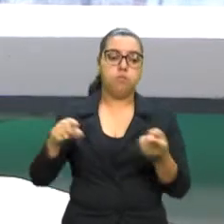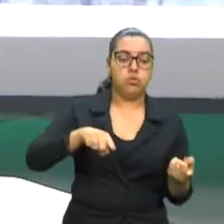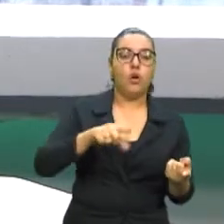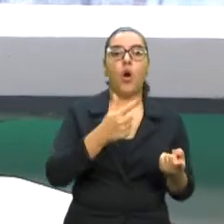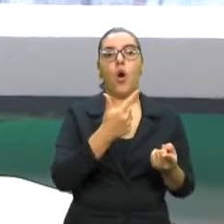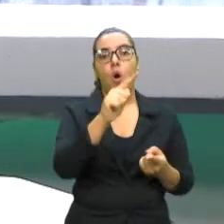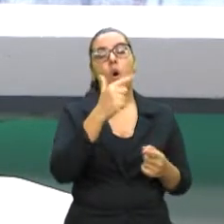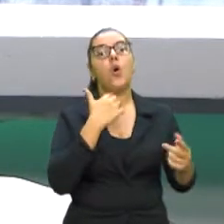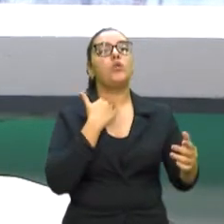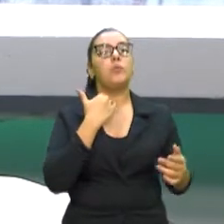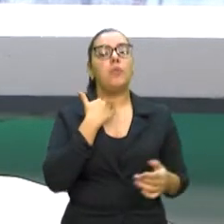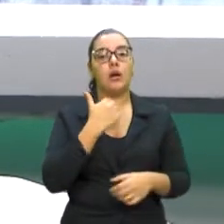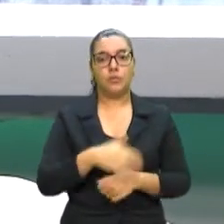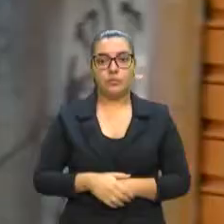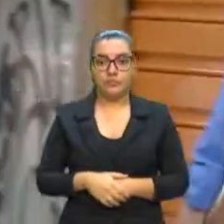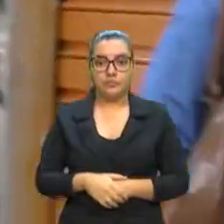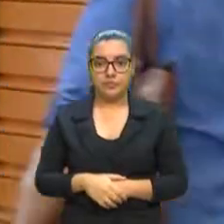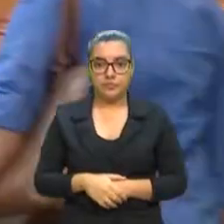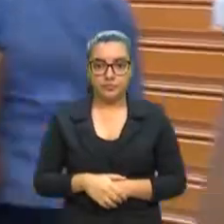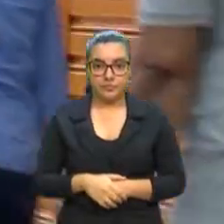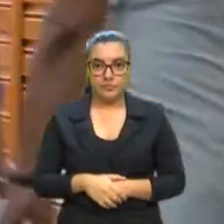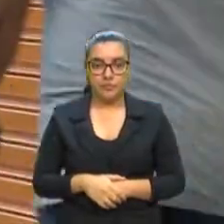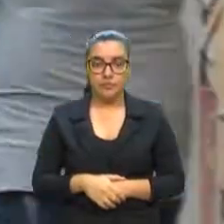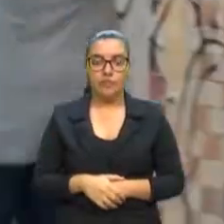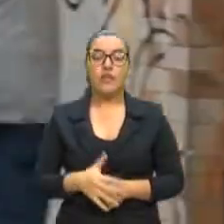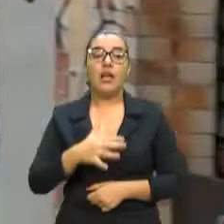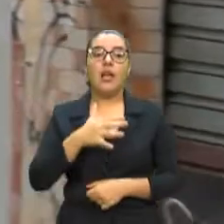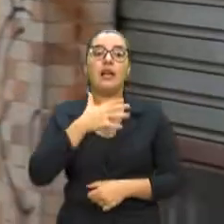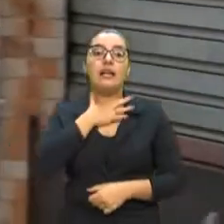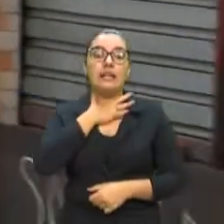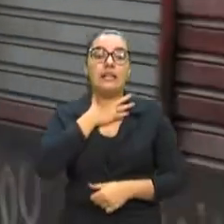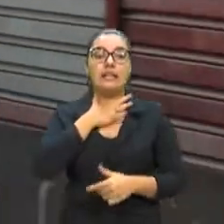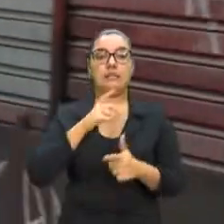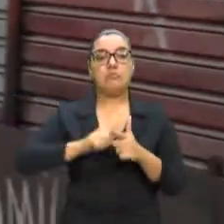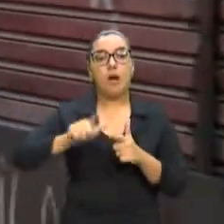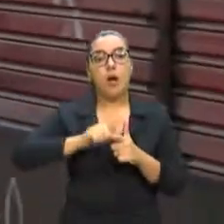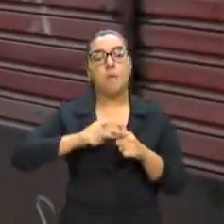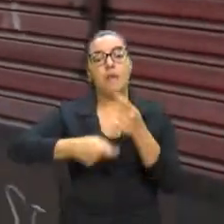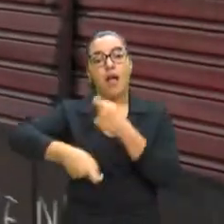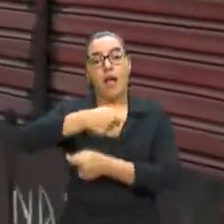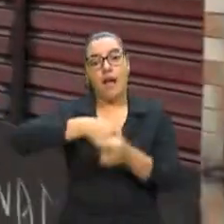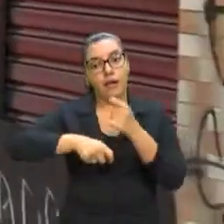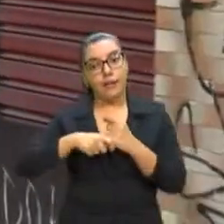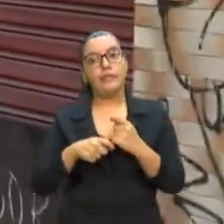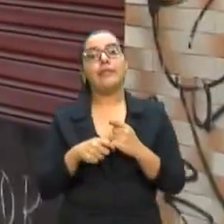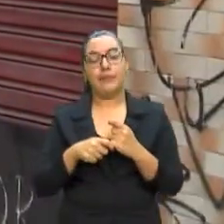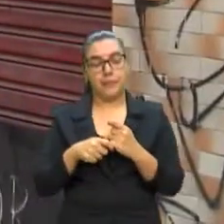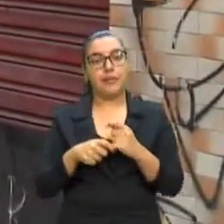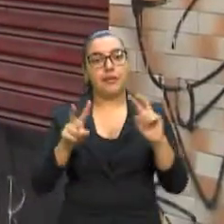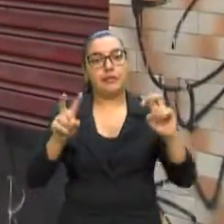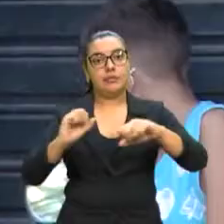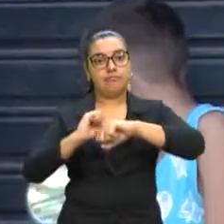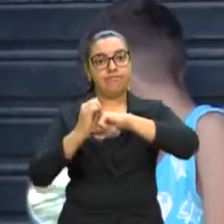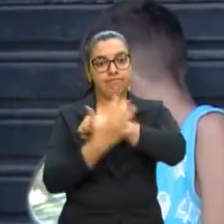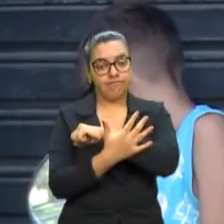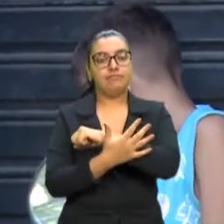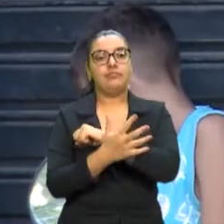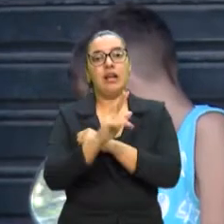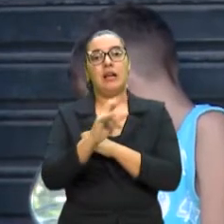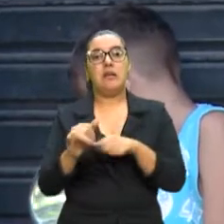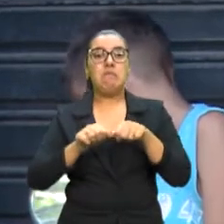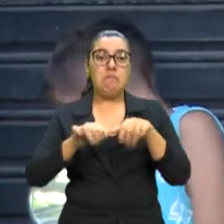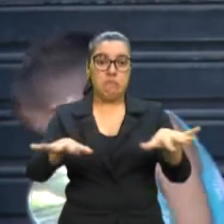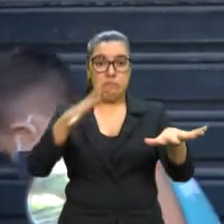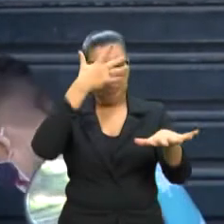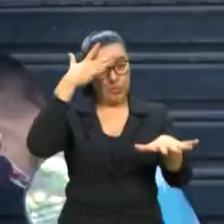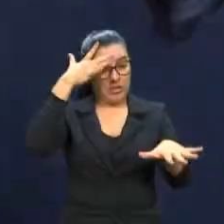outras instituições financeiras. A crise econômica imposta pela pandemia da Covid-19 atingiu grande parte da